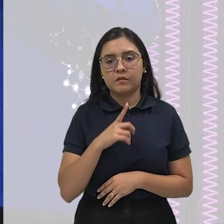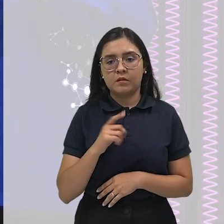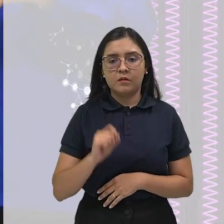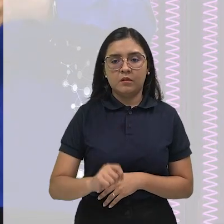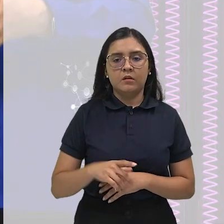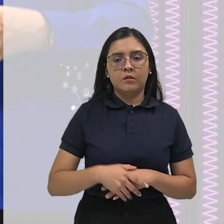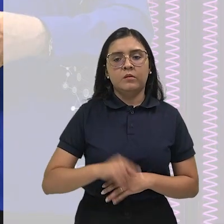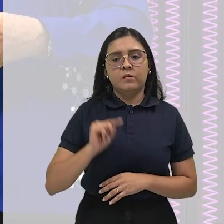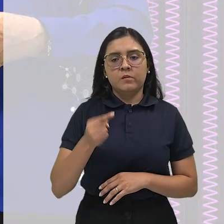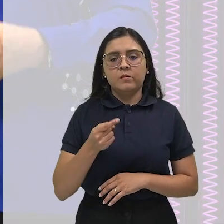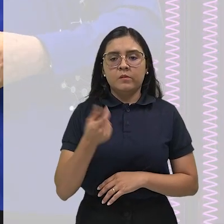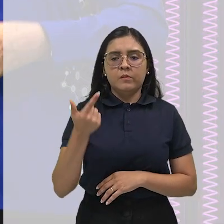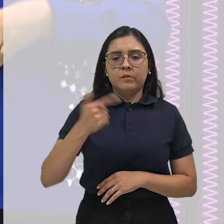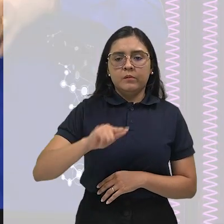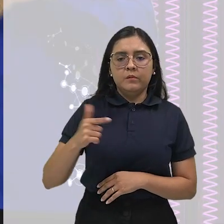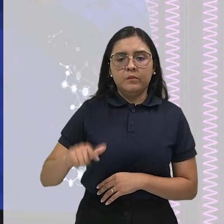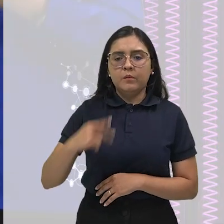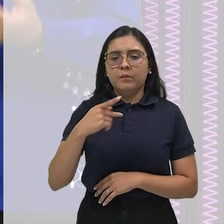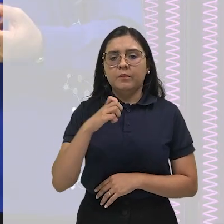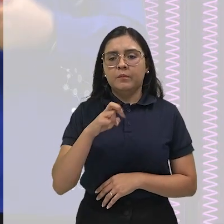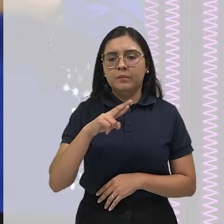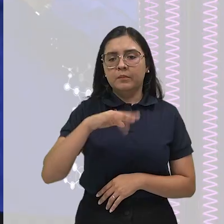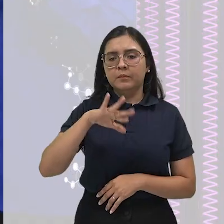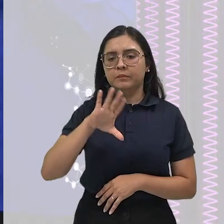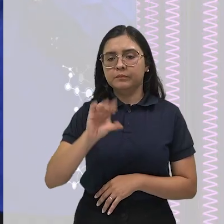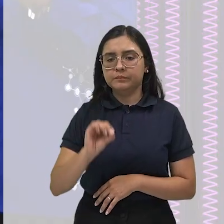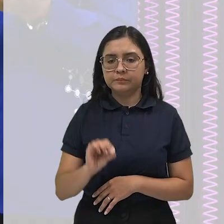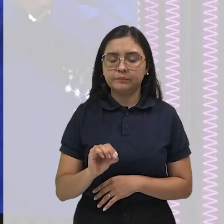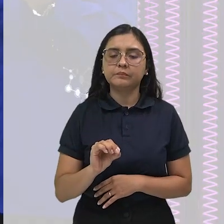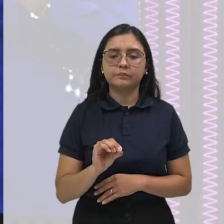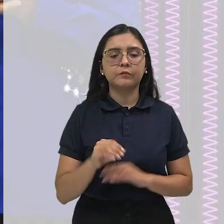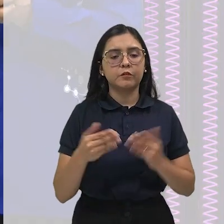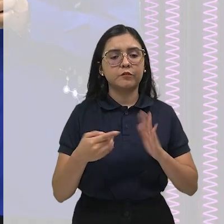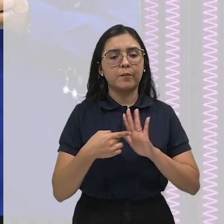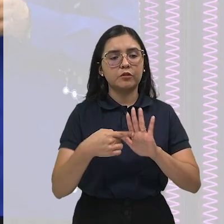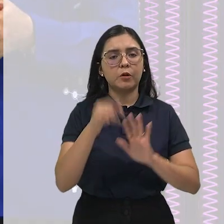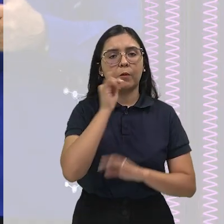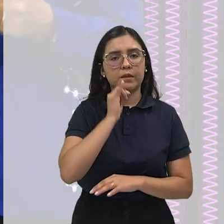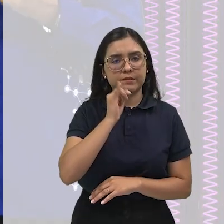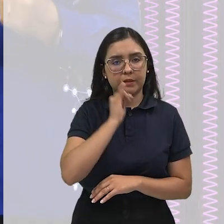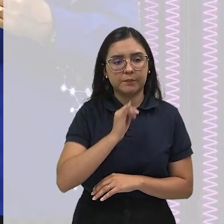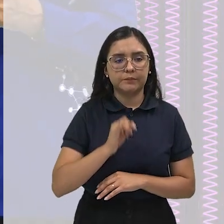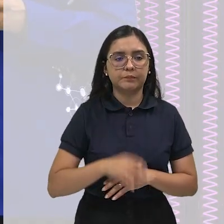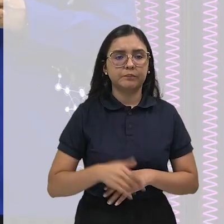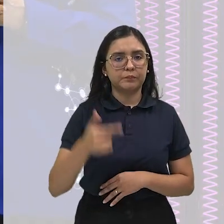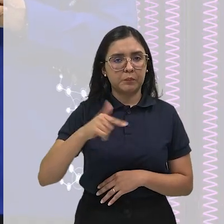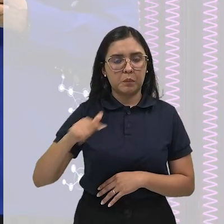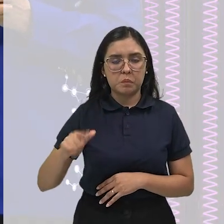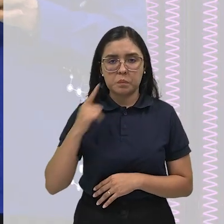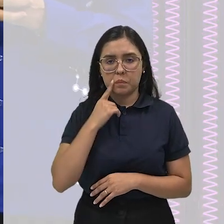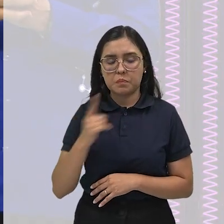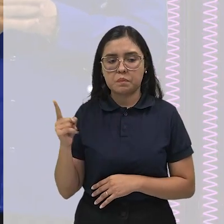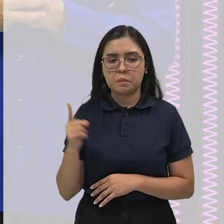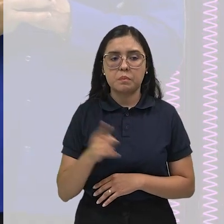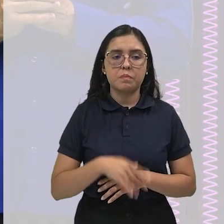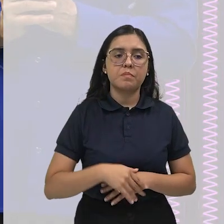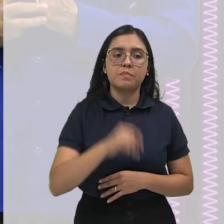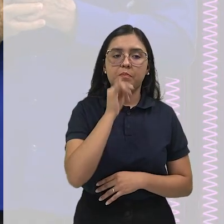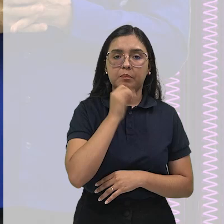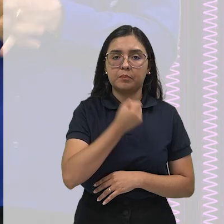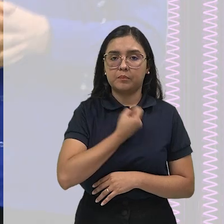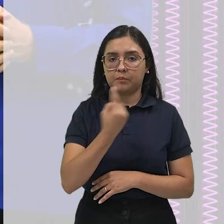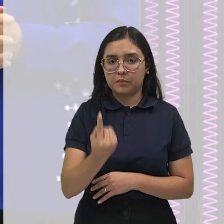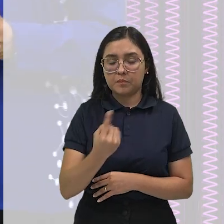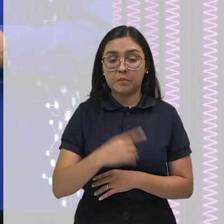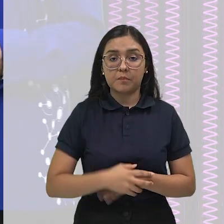seu período, conforme vamos ver os exemplos aqui ao meu lado. Então, olha o exemplo 1,